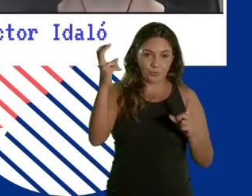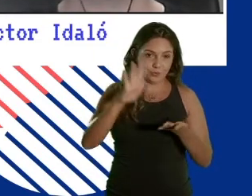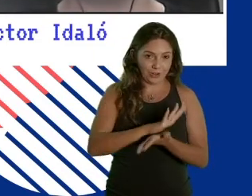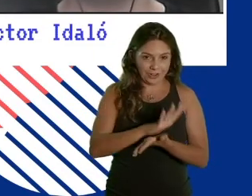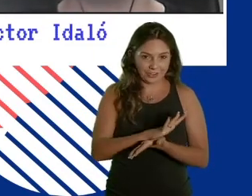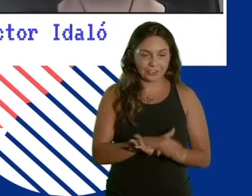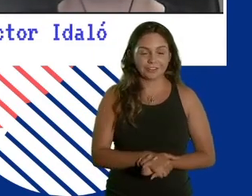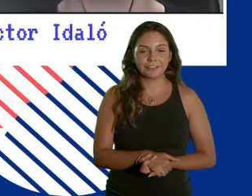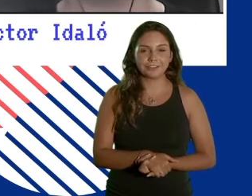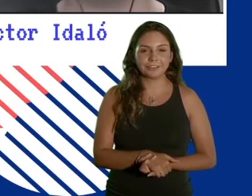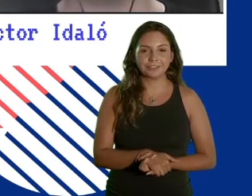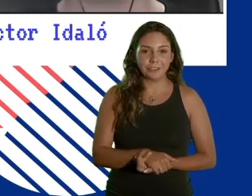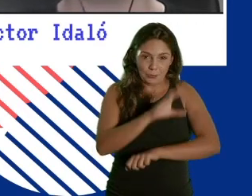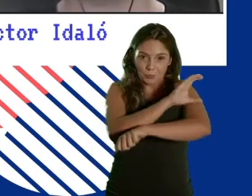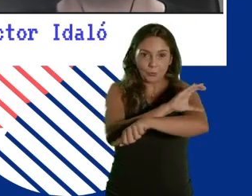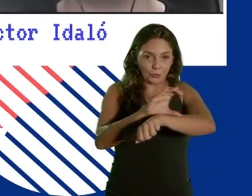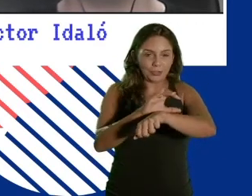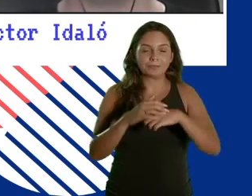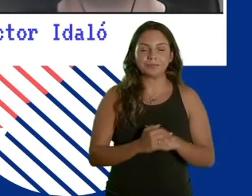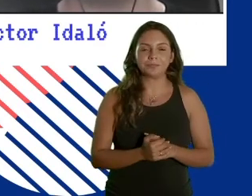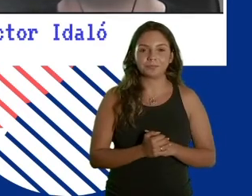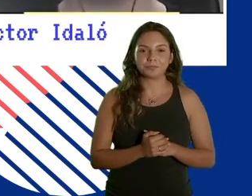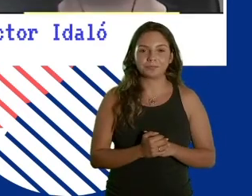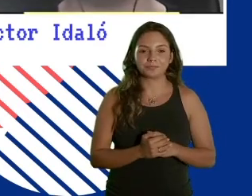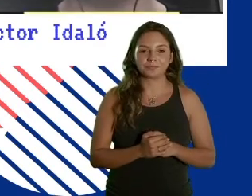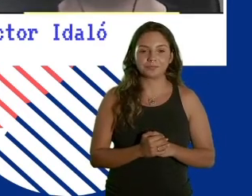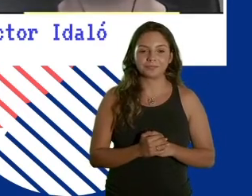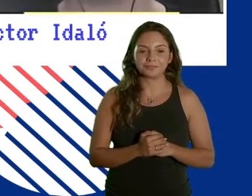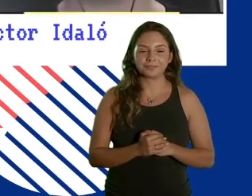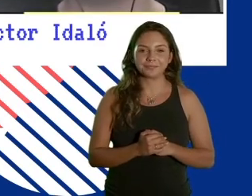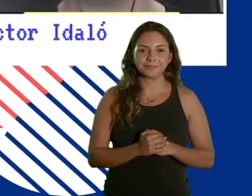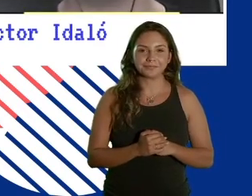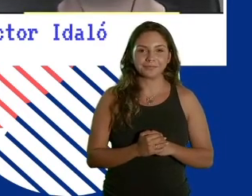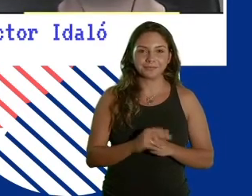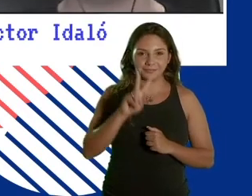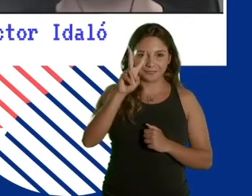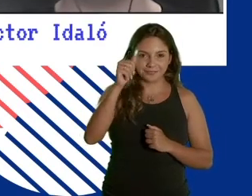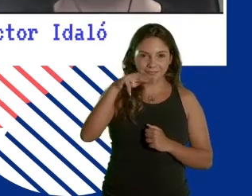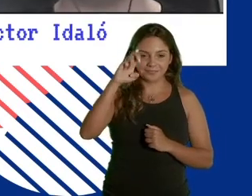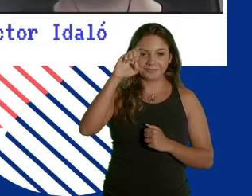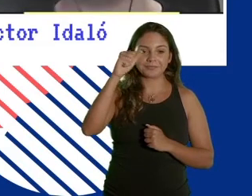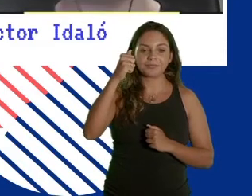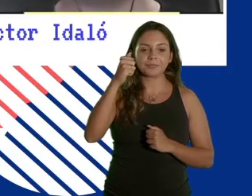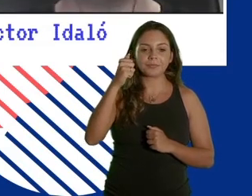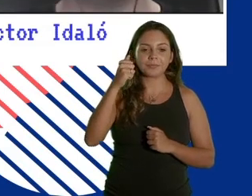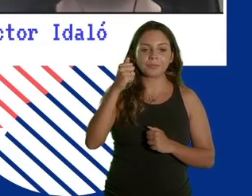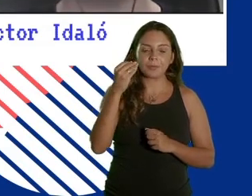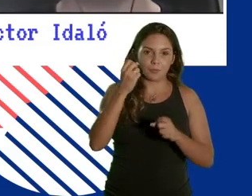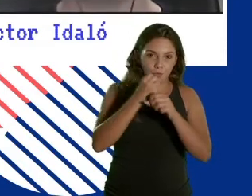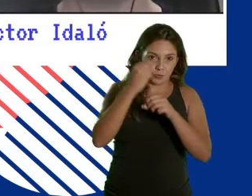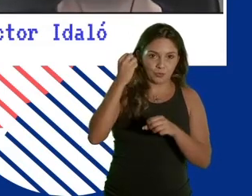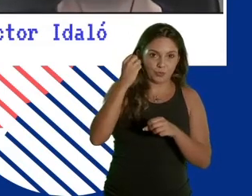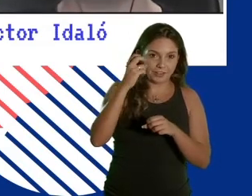araxaense. Palavras de Luiz Humberto França. Muito obrigada. Com certeza. Vanessa Oliveira diz, muito sucesso,